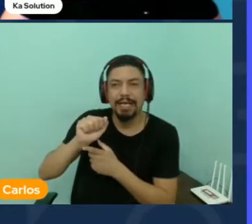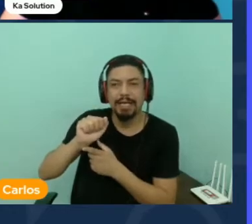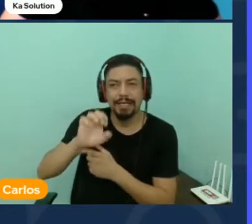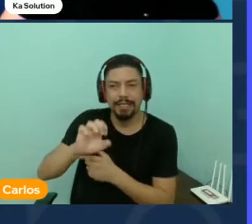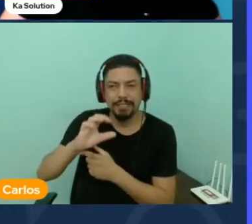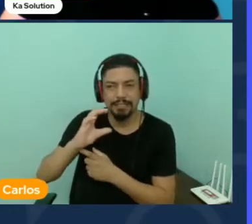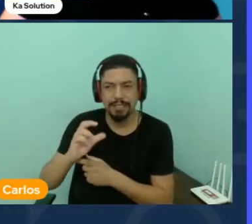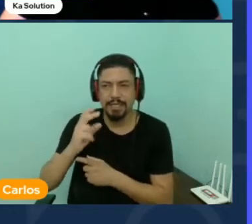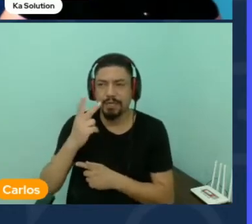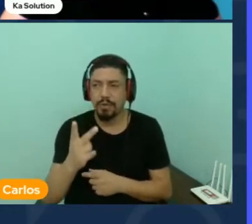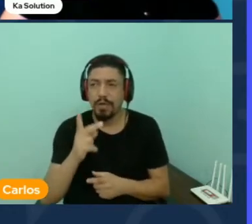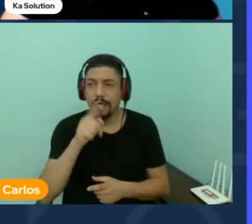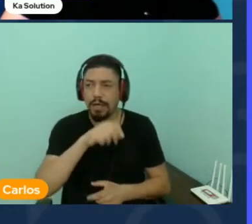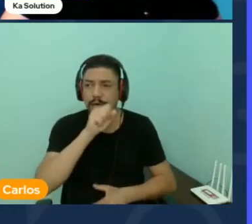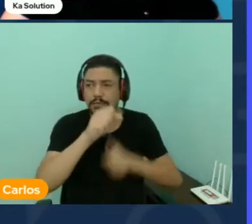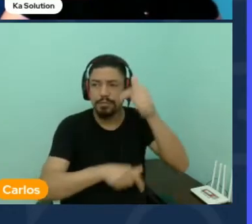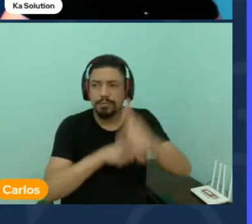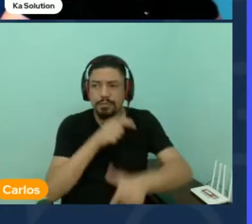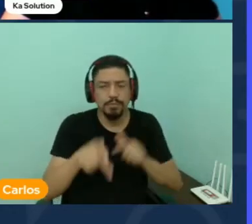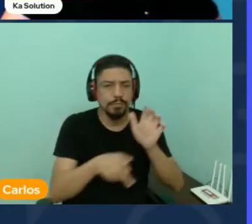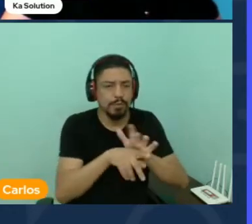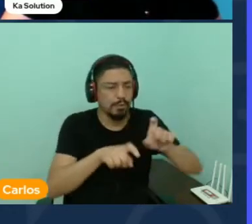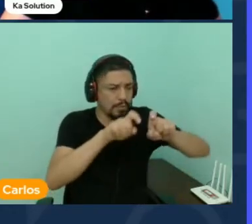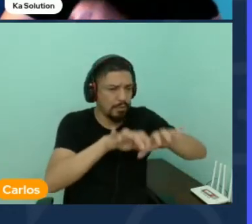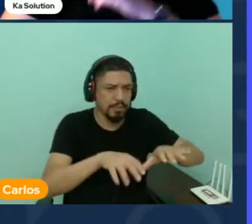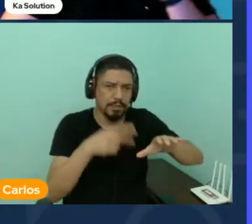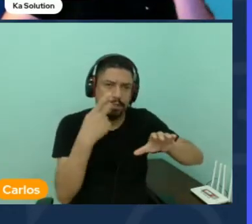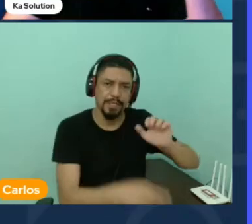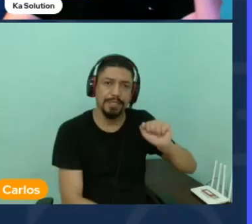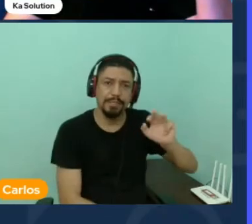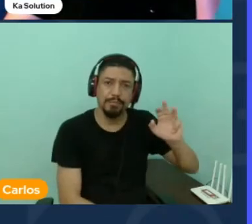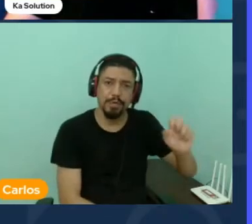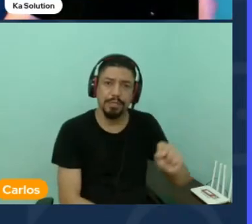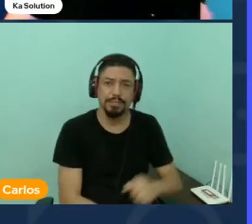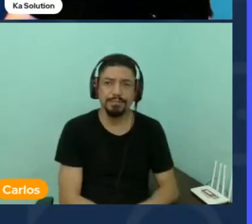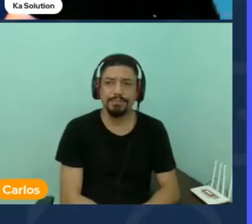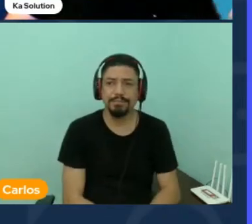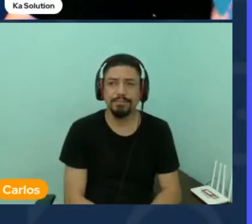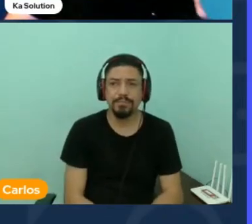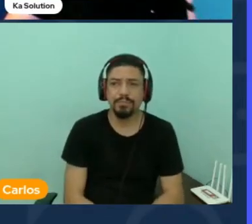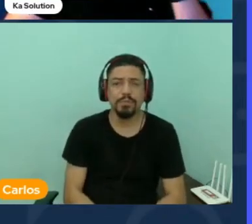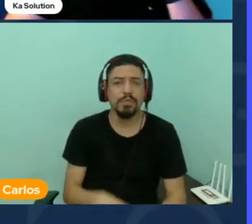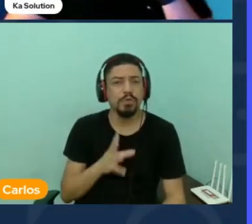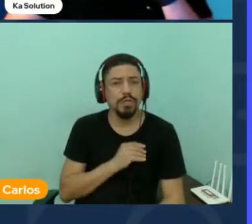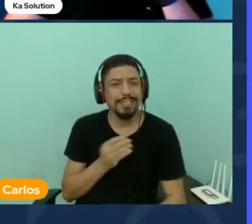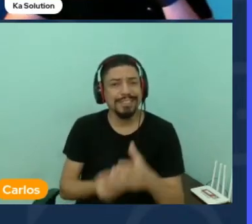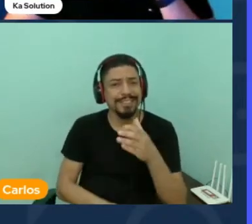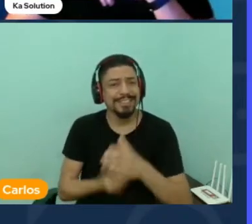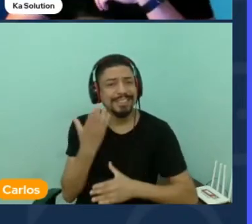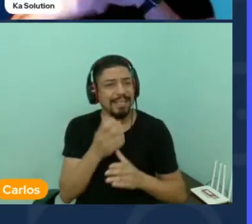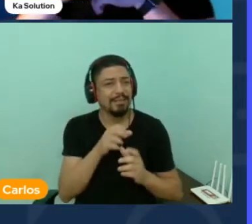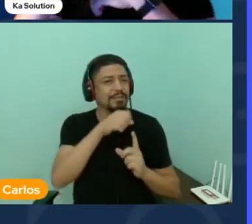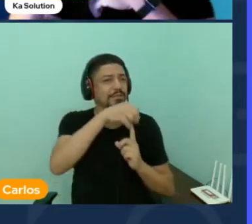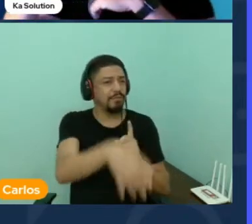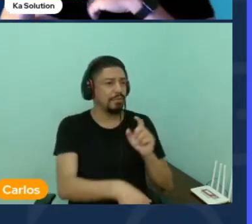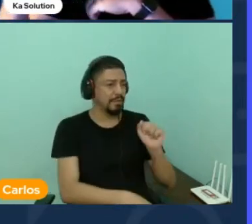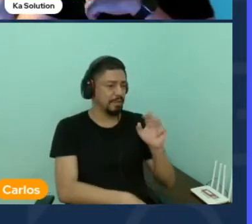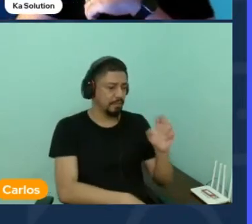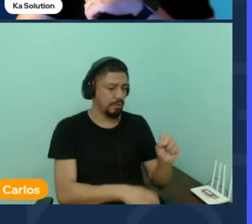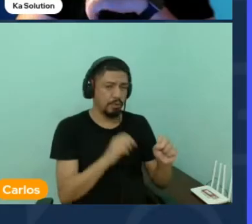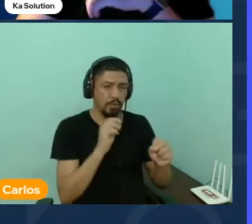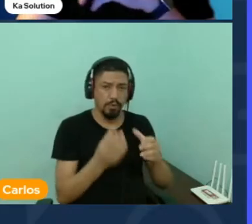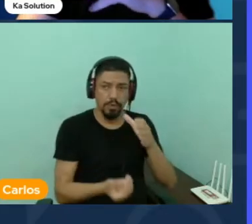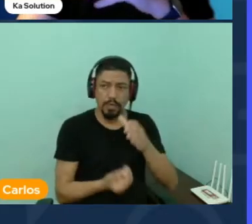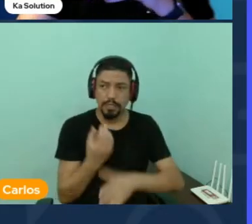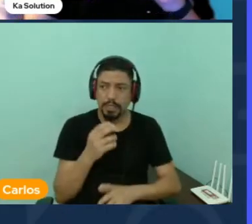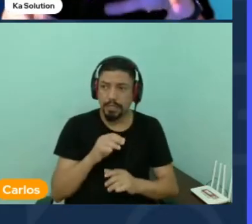é o serviço de computação. Então, falar, olha, criei um servidor na AWS ou criei uma